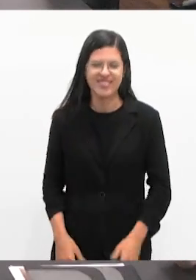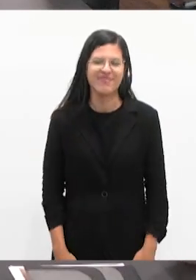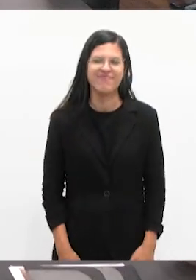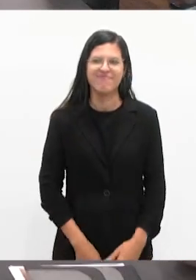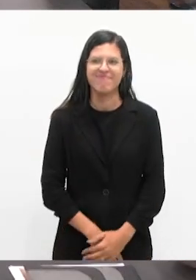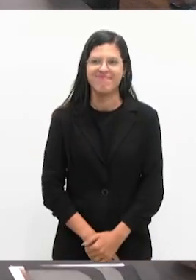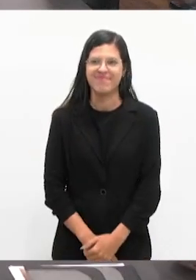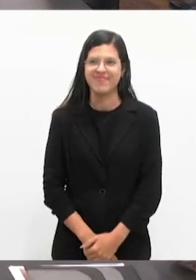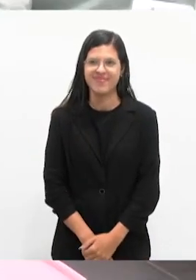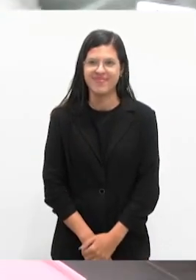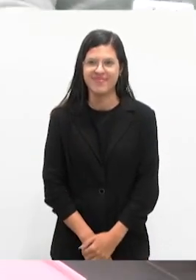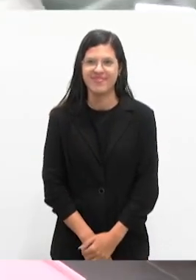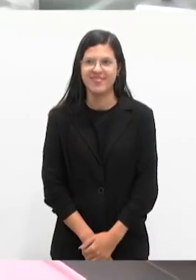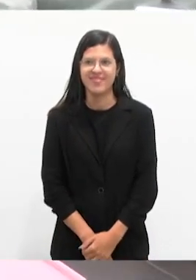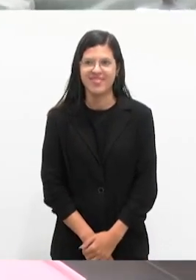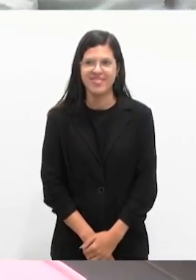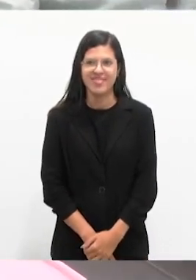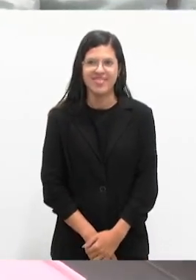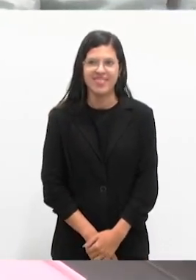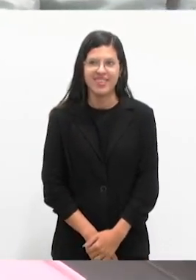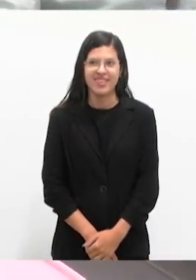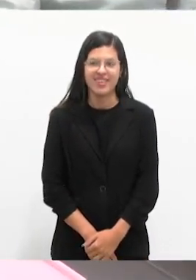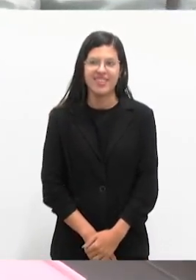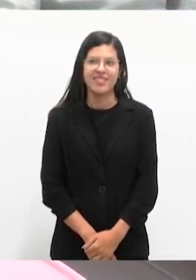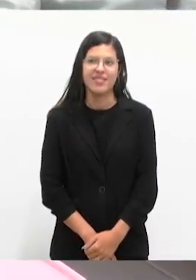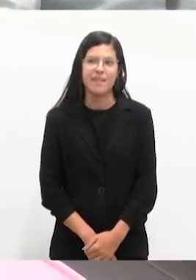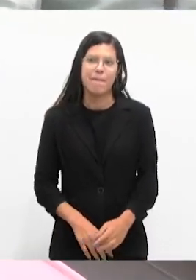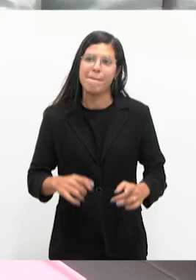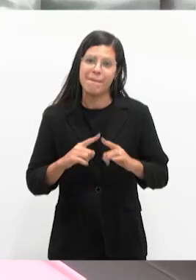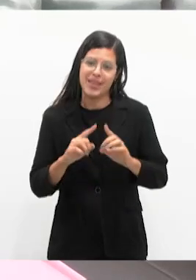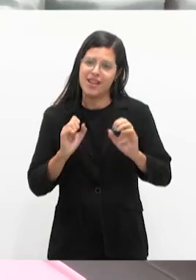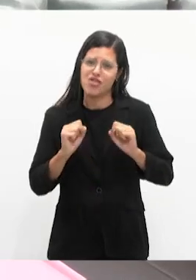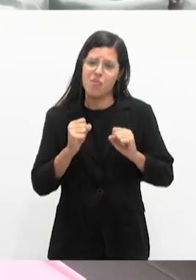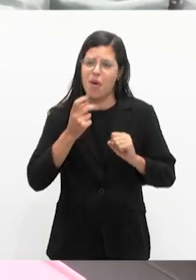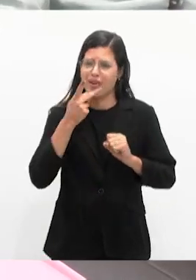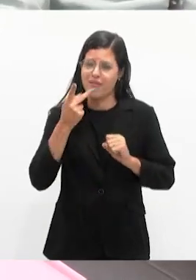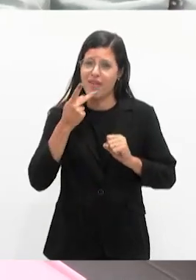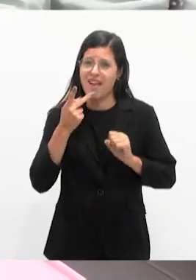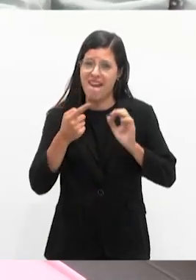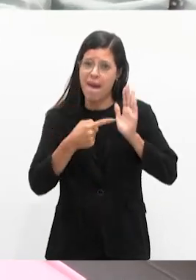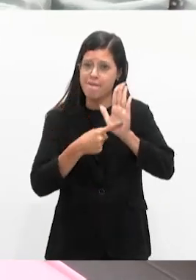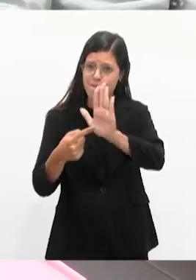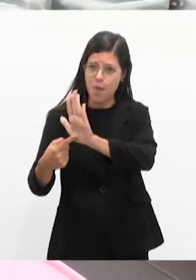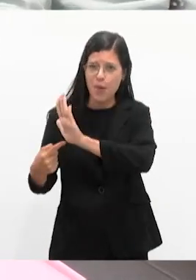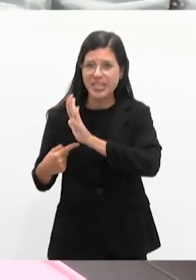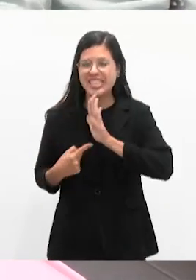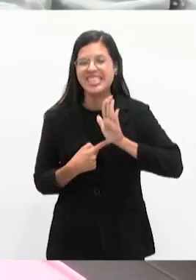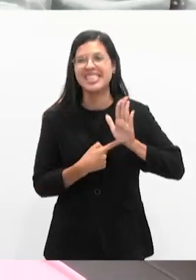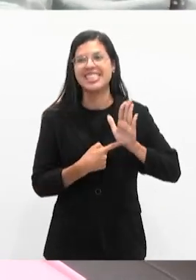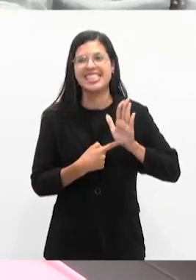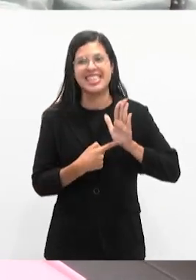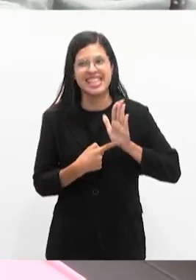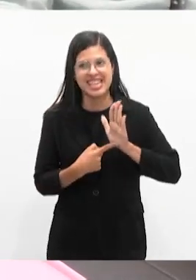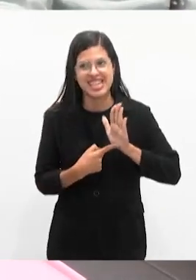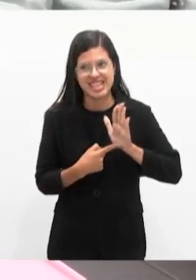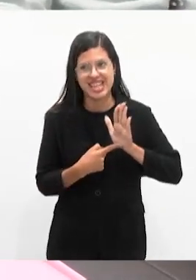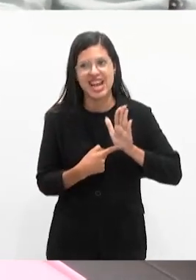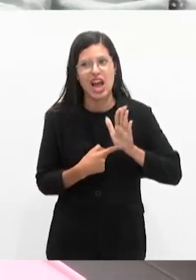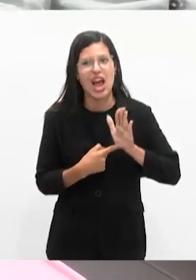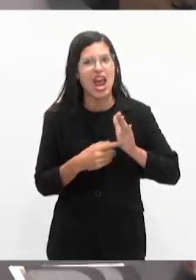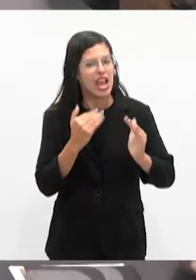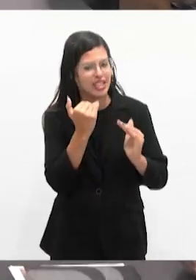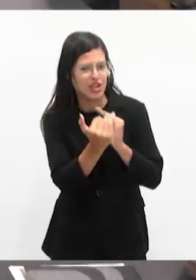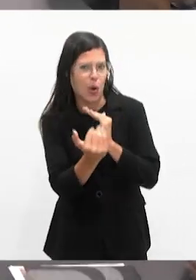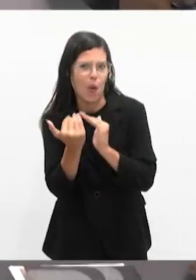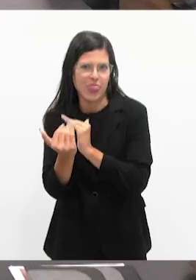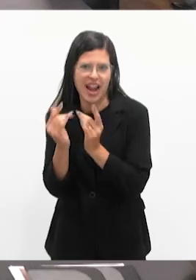que o não deputado, significa que a gente não possa explicitar e tornar público essas flagrantes contradições.